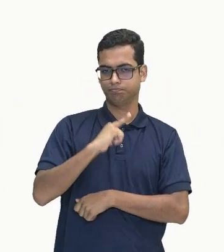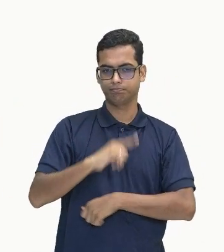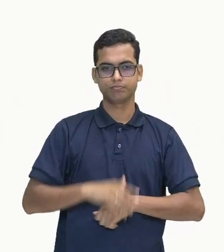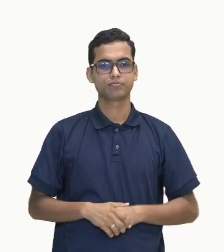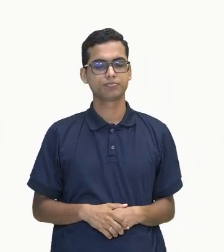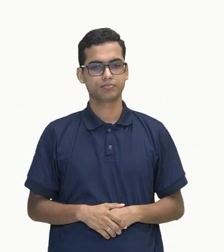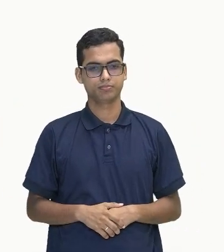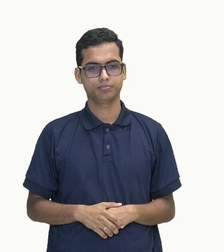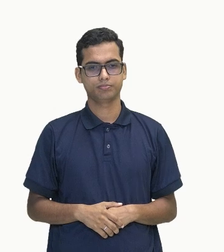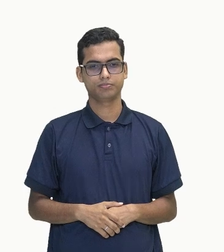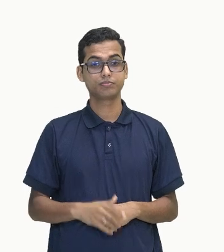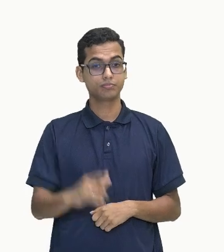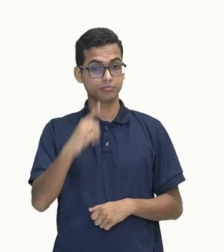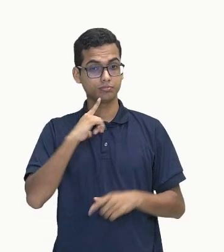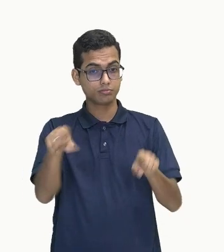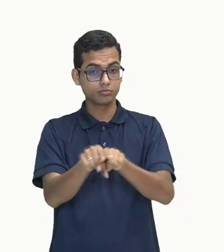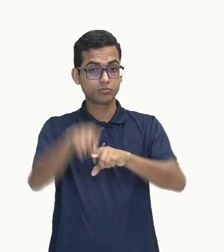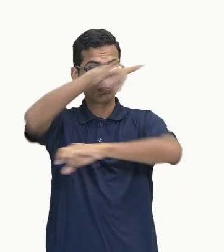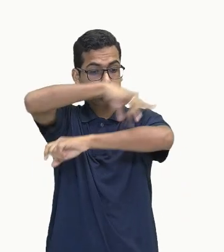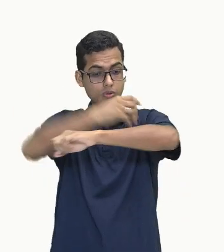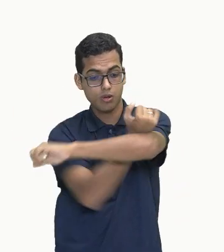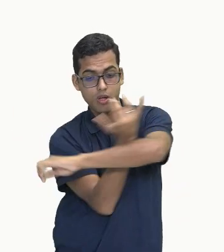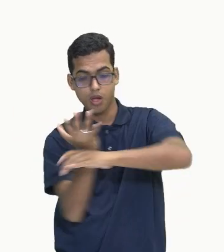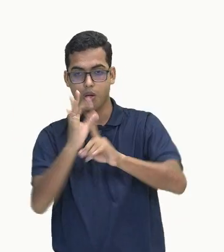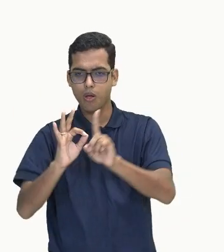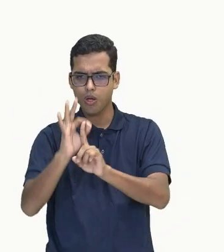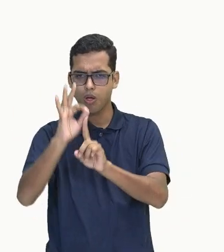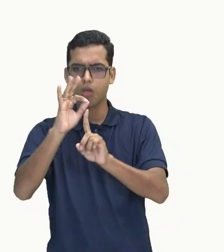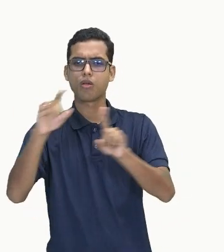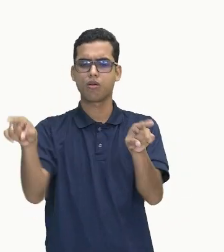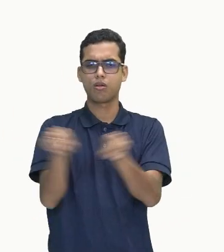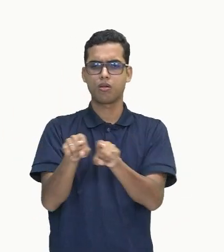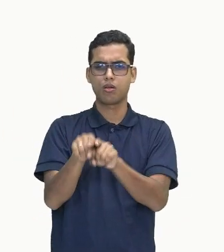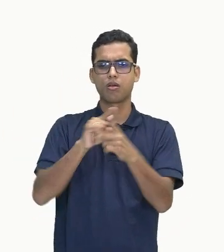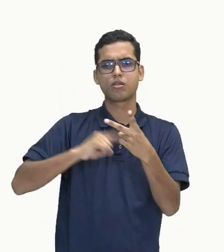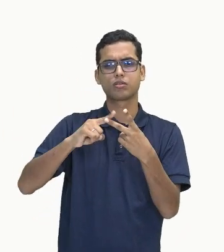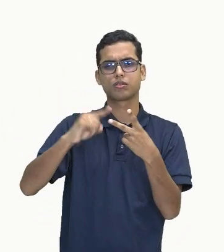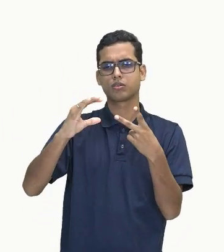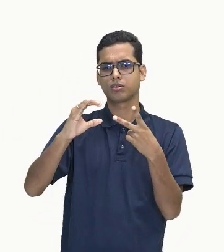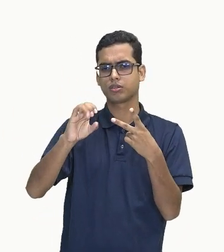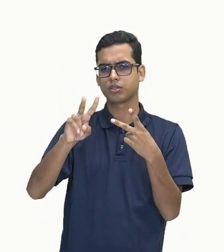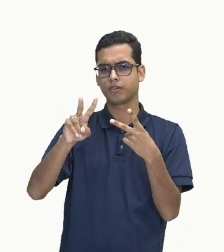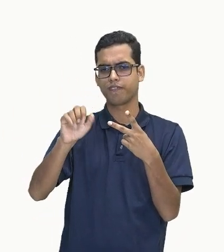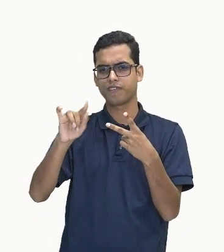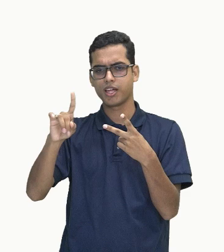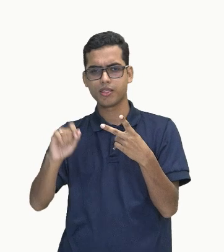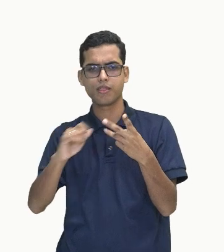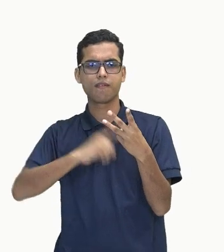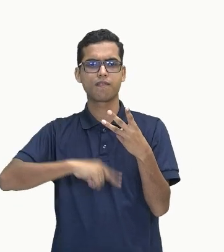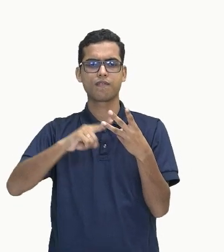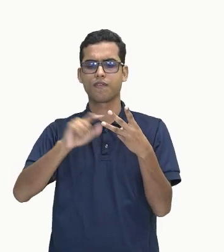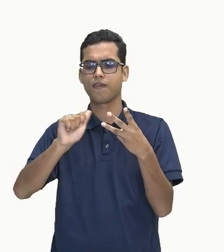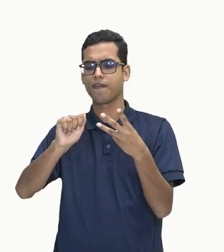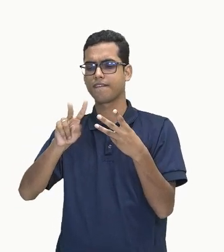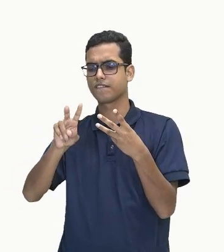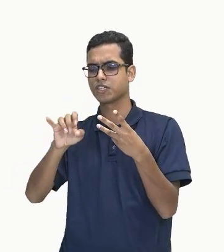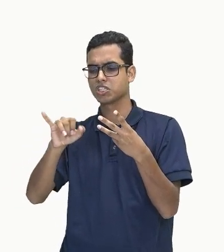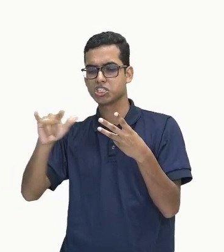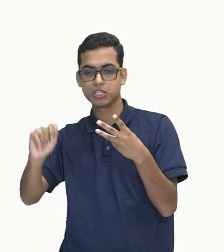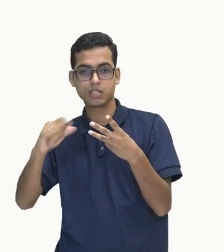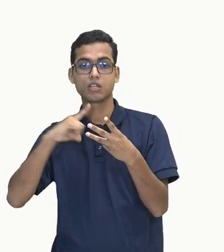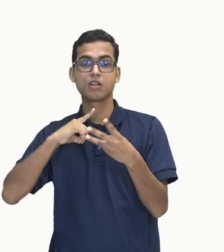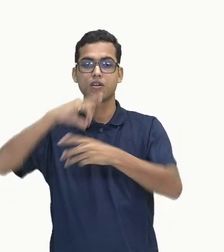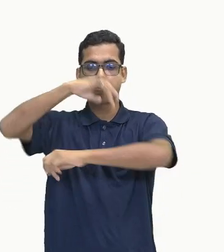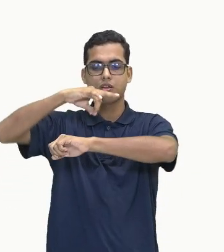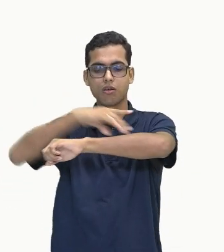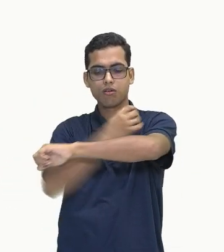trigo, exemplos também como a cevada e a aveia, que era cultivado ali para o norte da Europa.